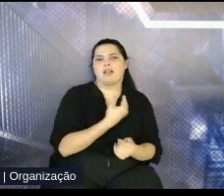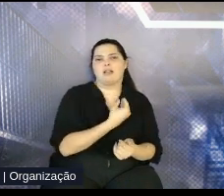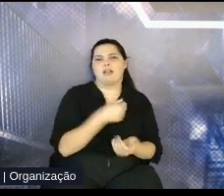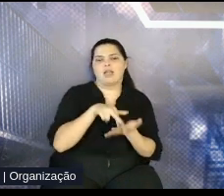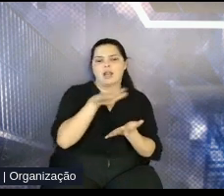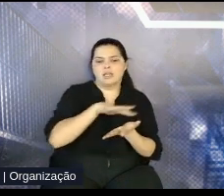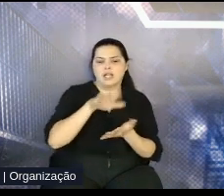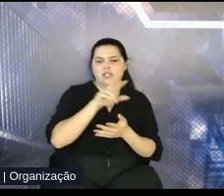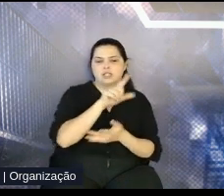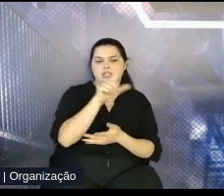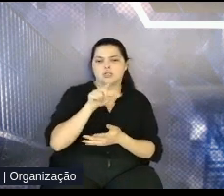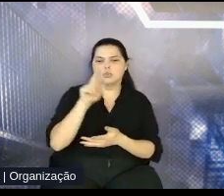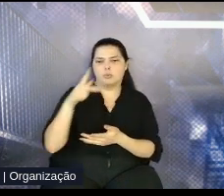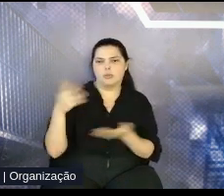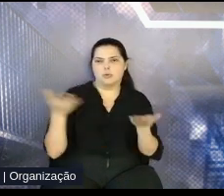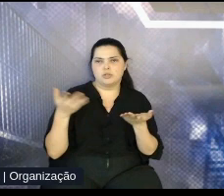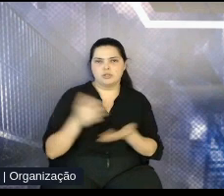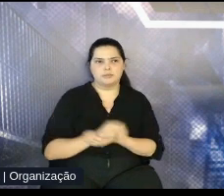água.